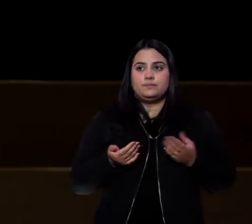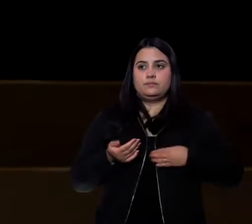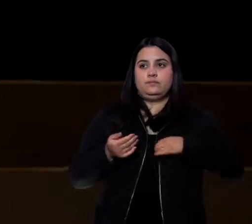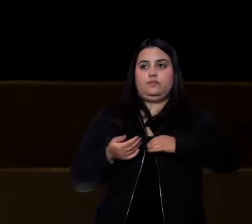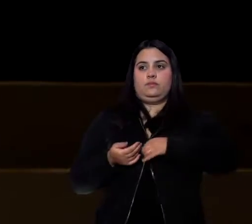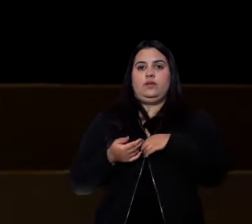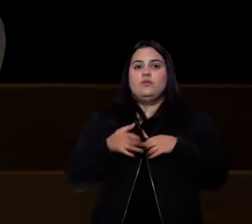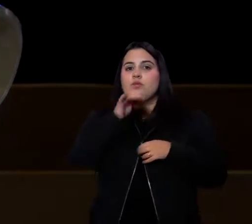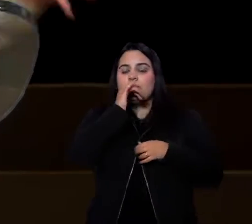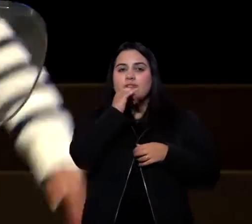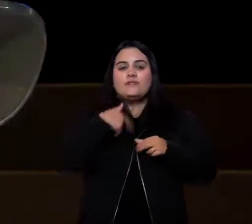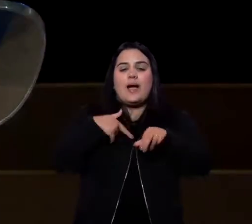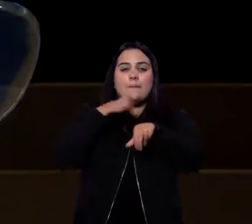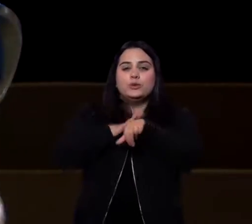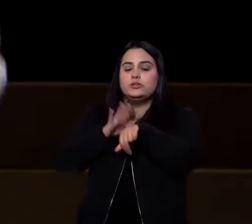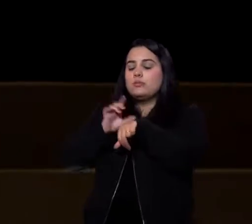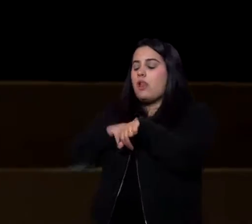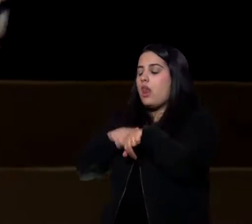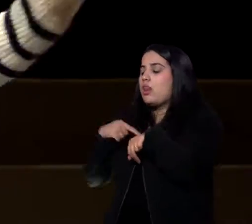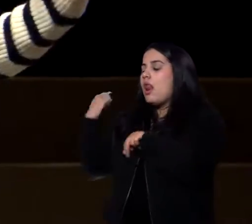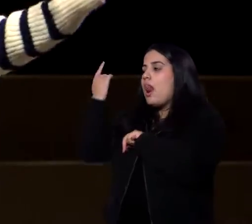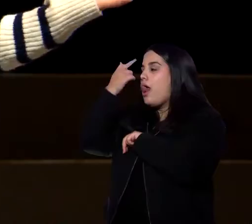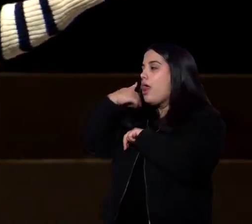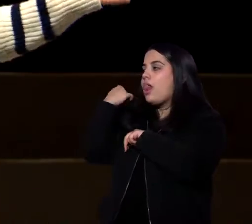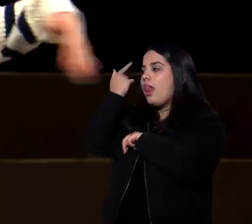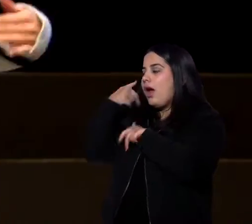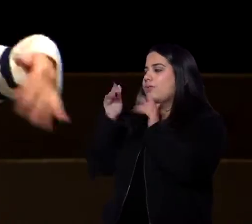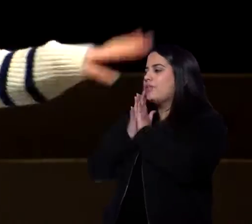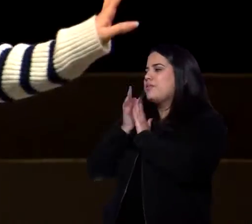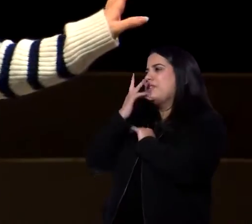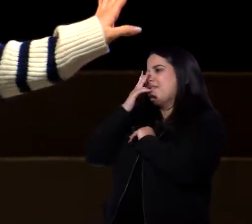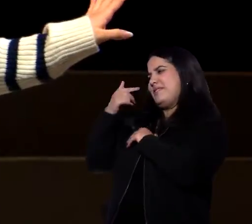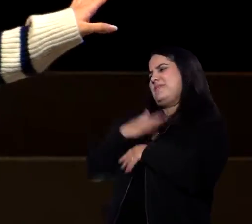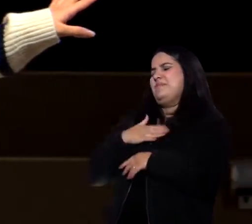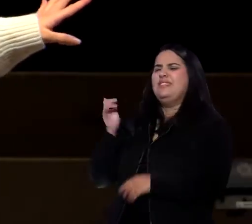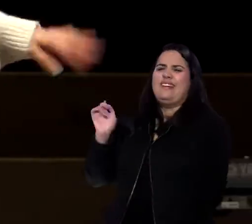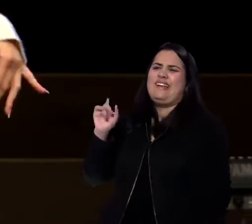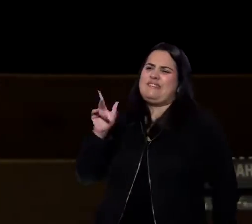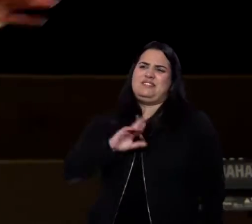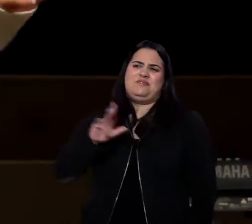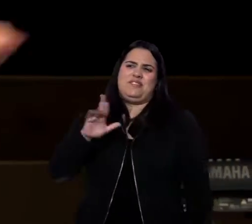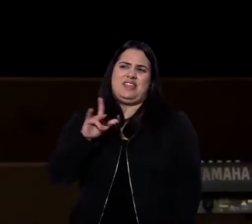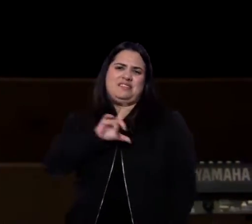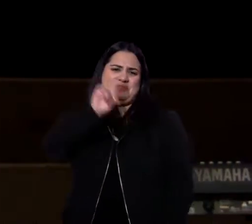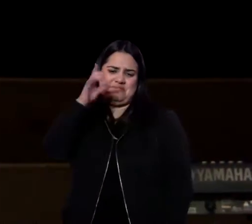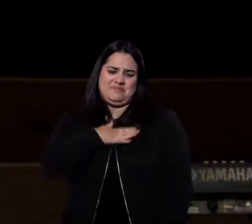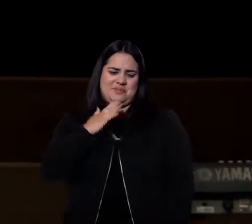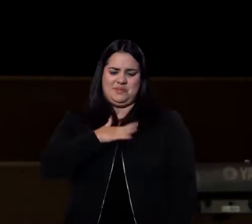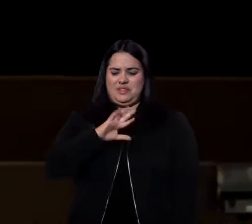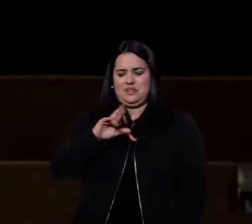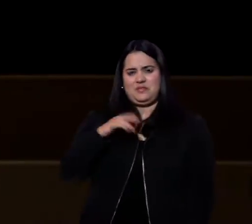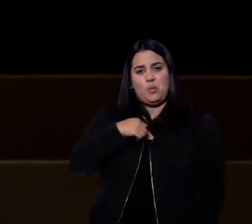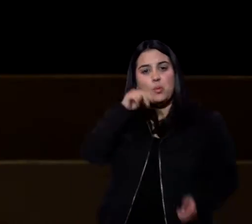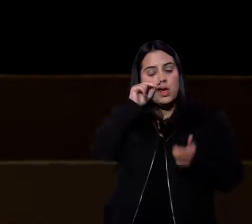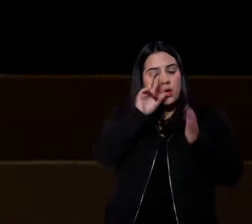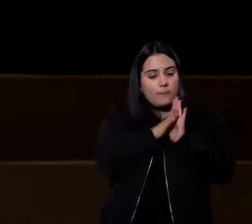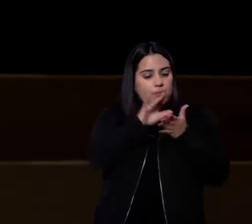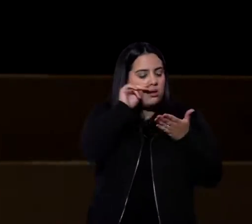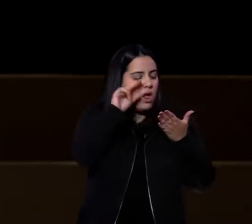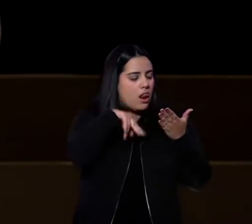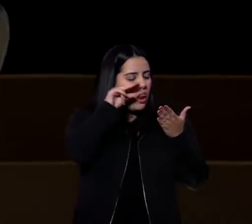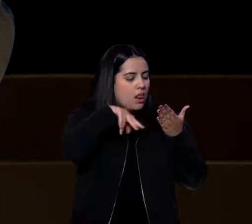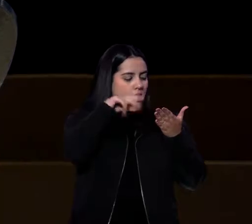tipo, ficar muito tempo orando, eu achava que, tipo, não era para mim, assim. Não era isso que Deus tinha, eu ficava lá lendo a Bíblia e estava tudo